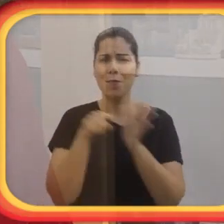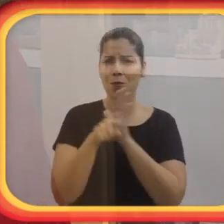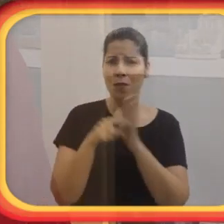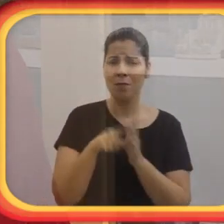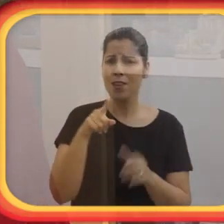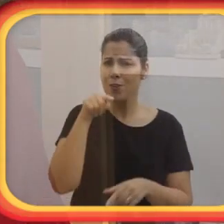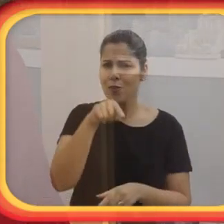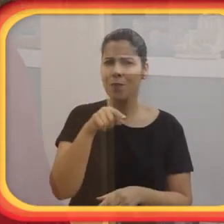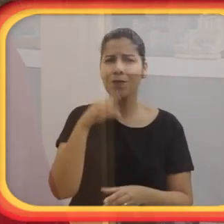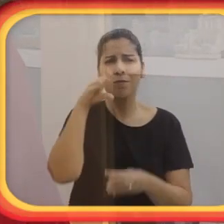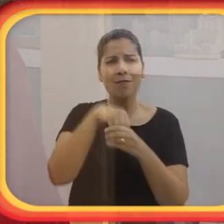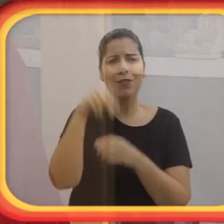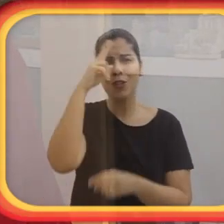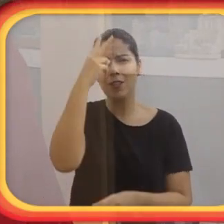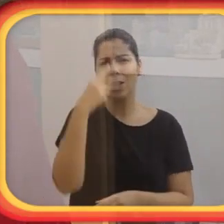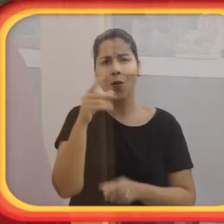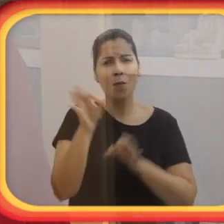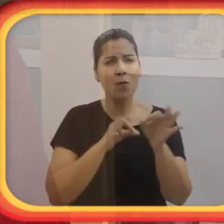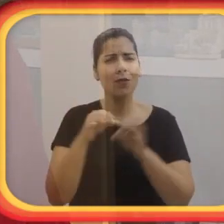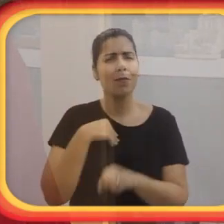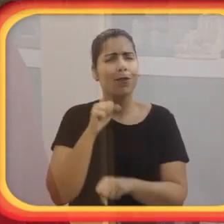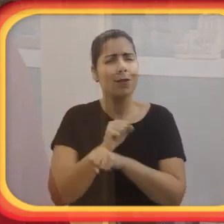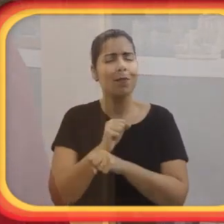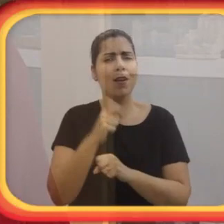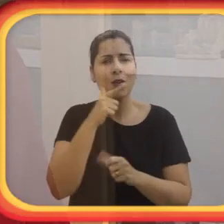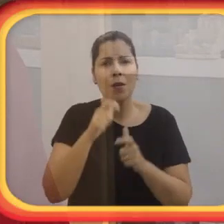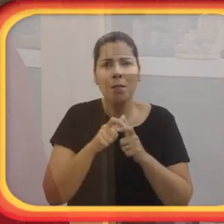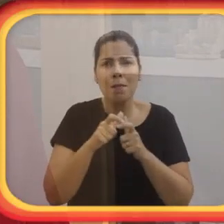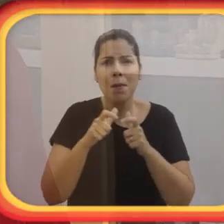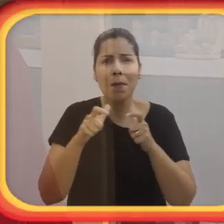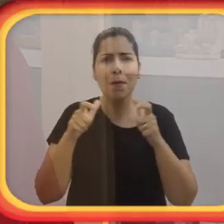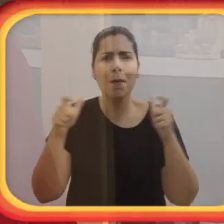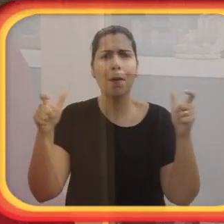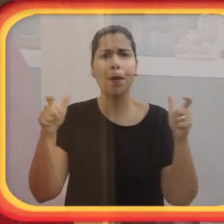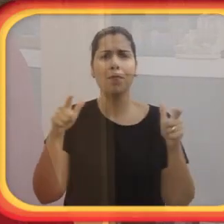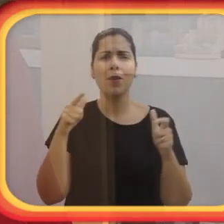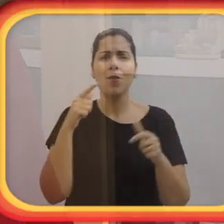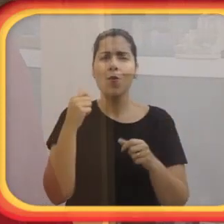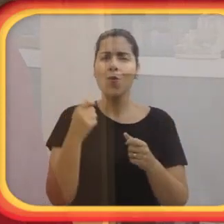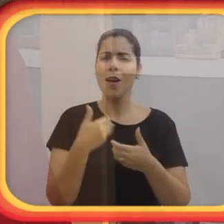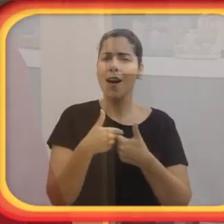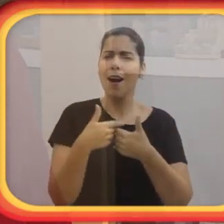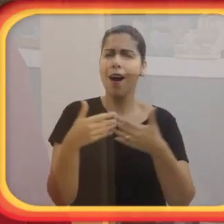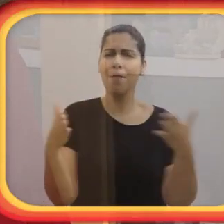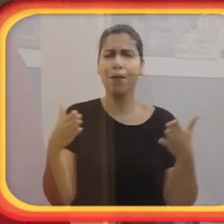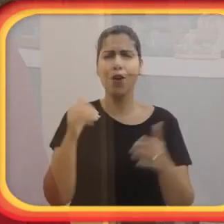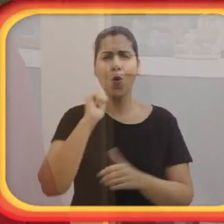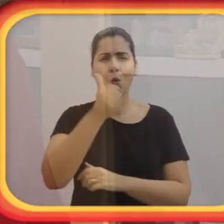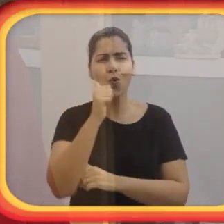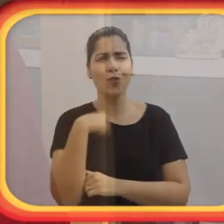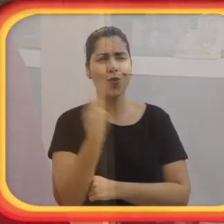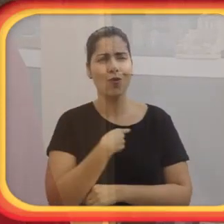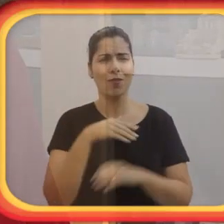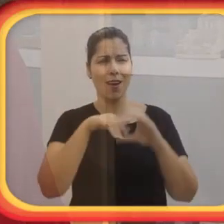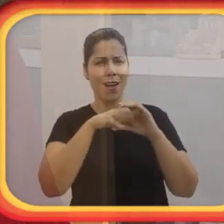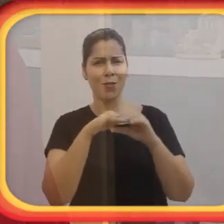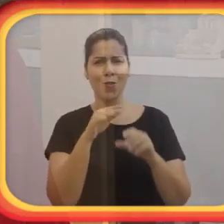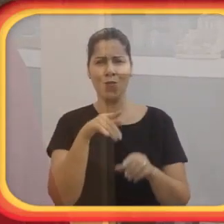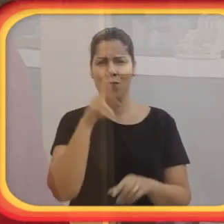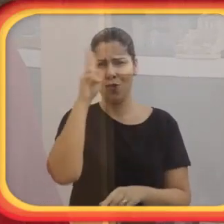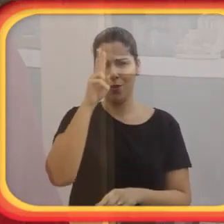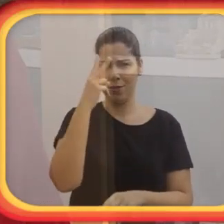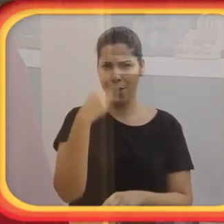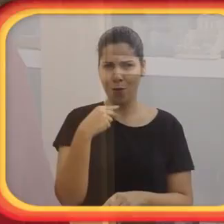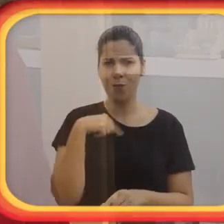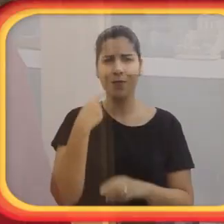vocês, são as pessoas mandando histórias, são as pessoas interagindo, perguntando, e é isso que faz do Histórias de Cego um projeto que eu espero